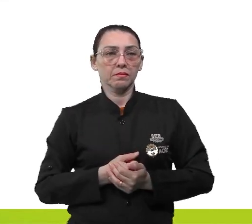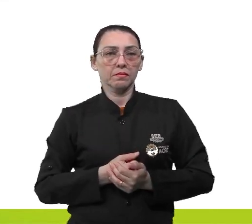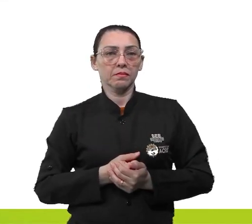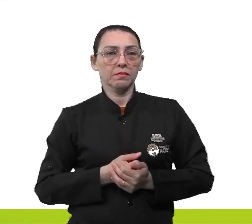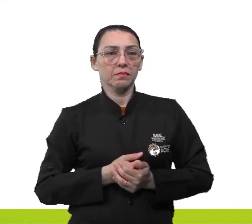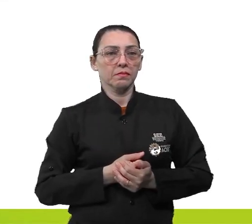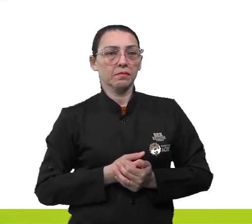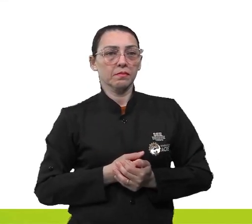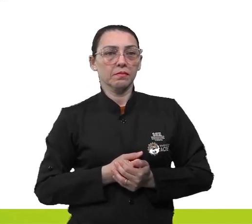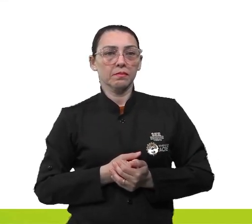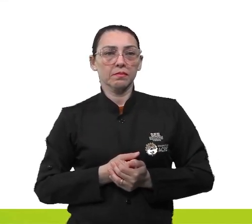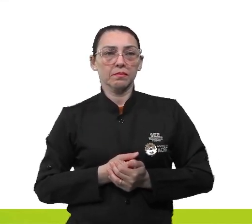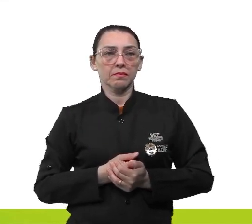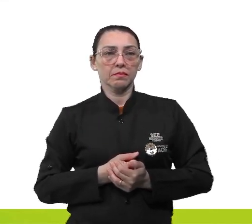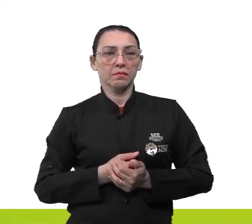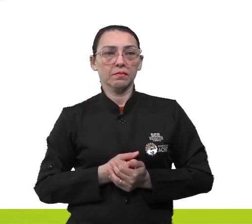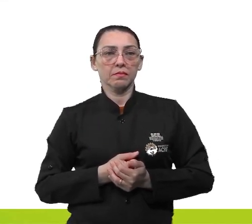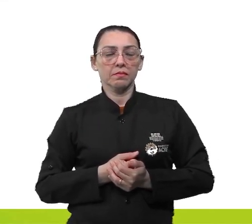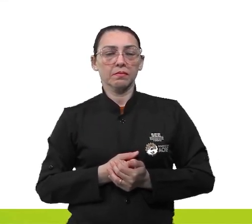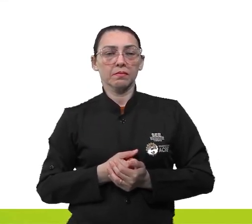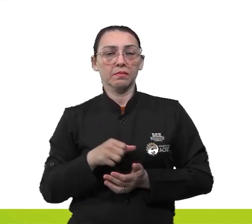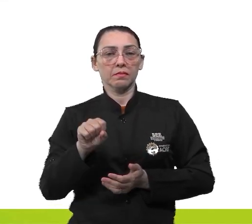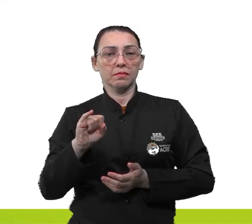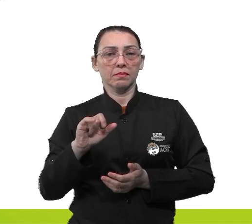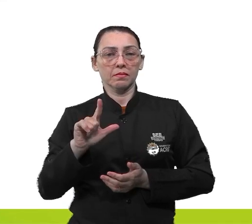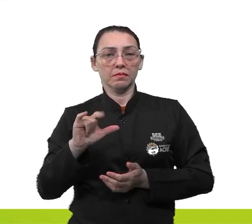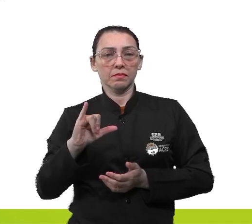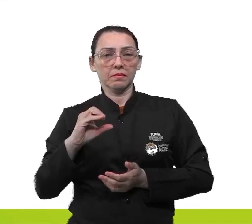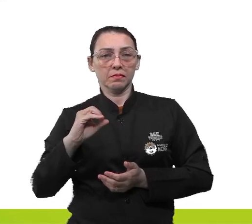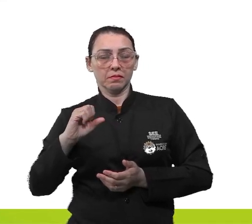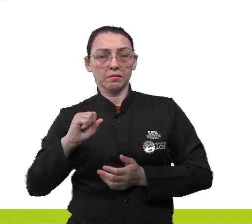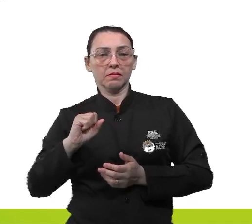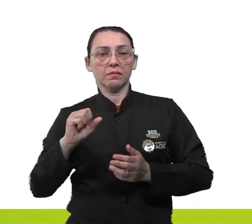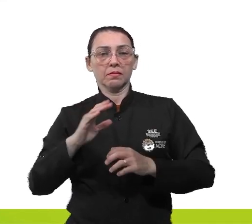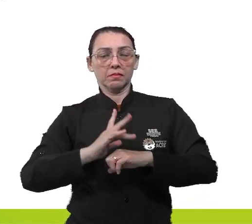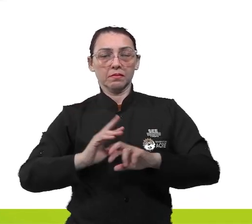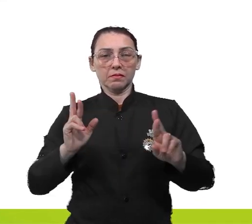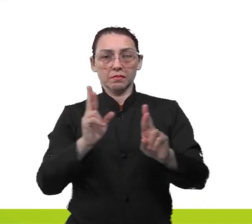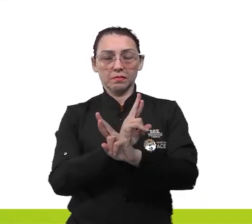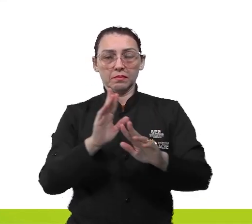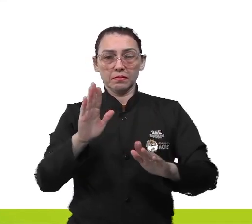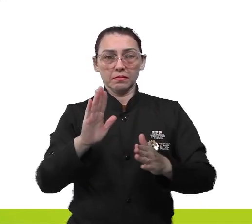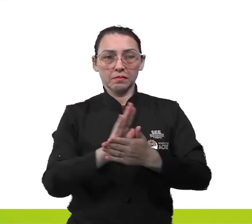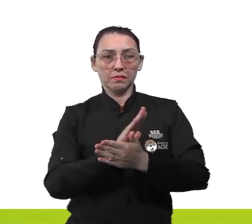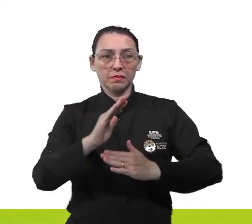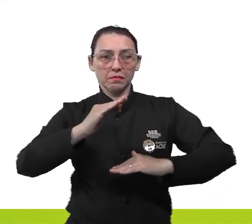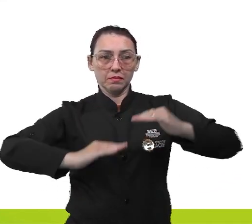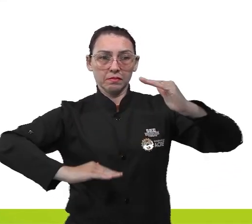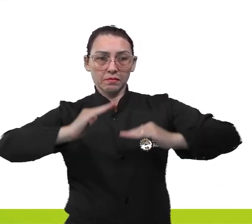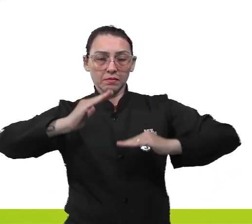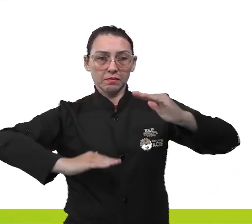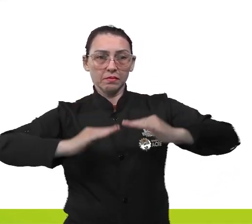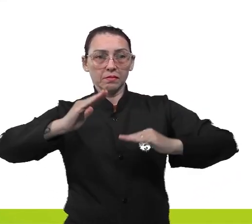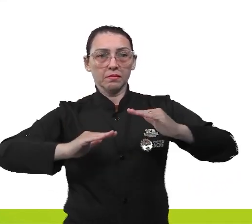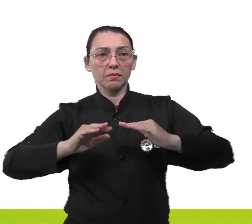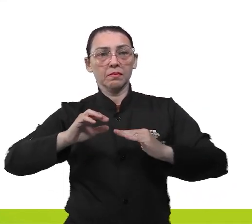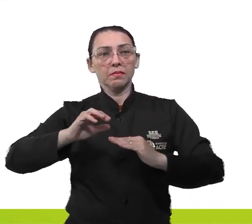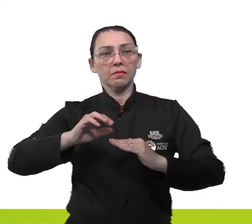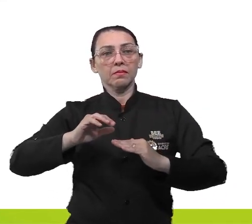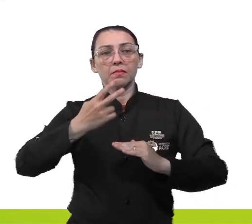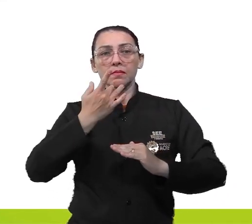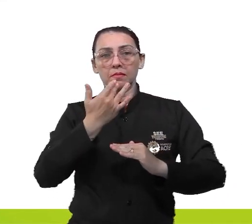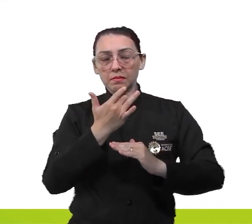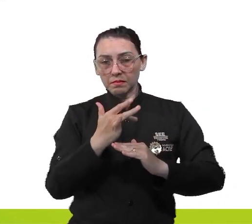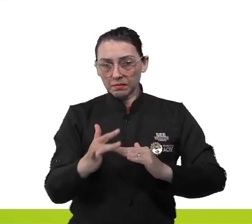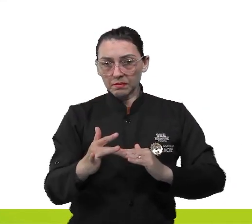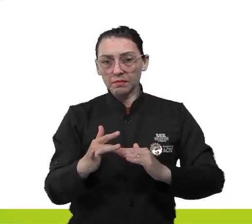olha só. A silicose, ele é uma doença relacionada a determinadas profissões, como a mineração de